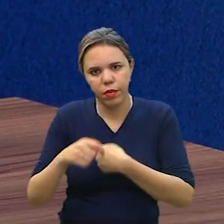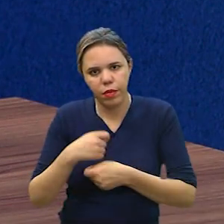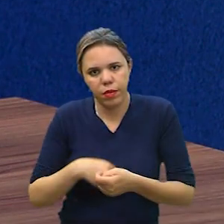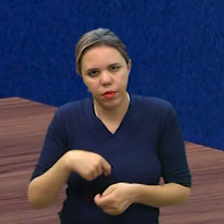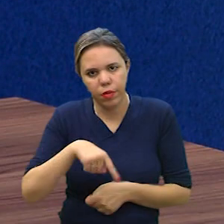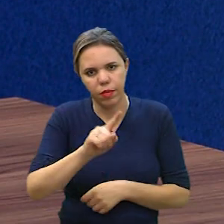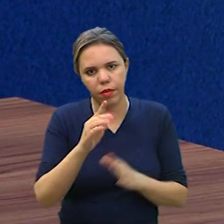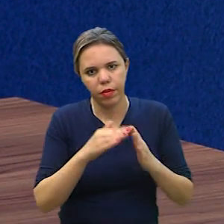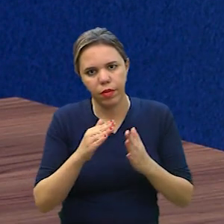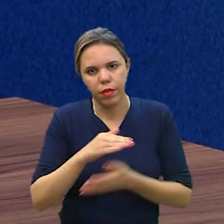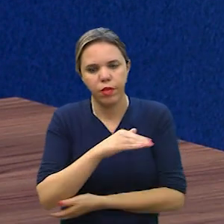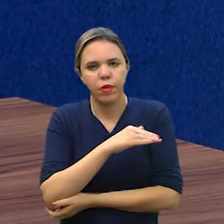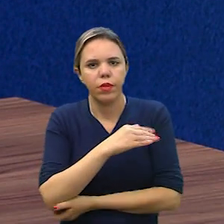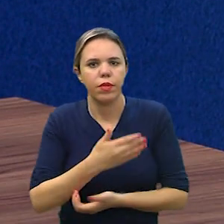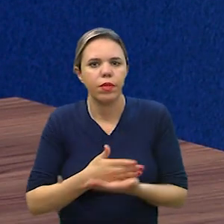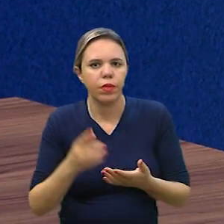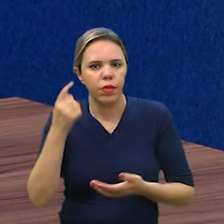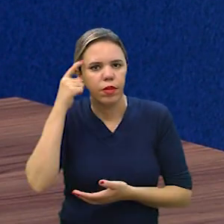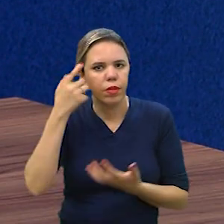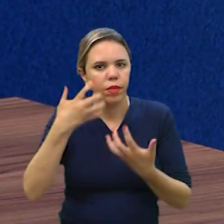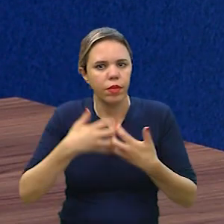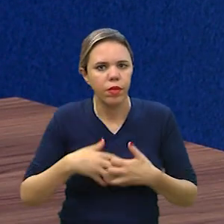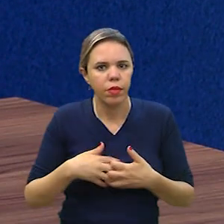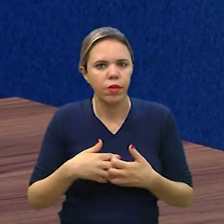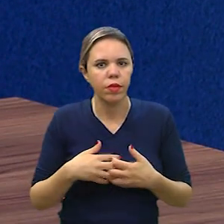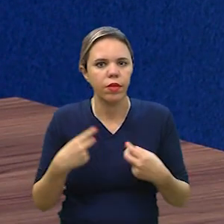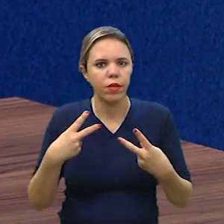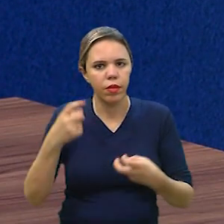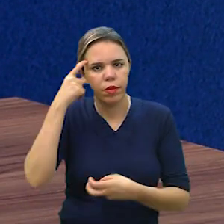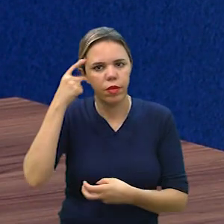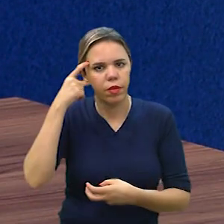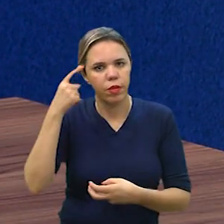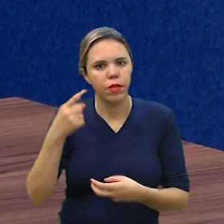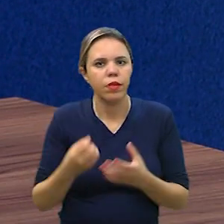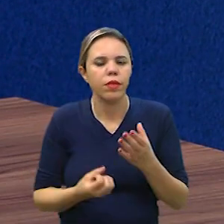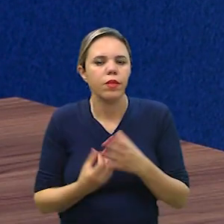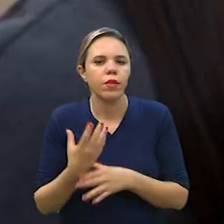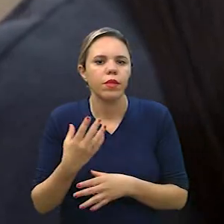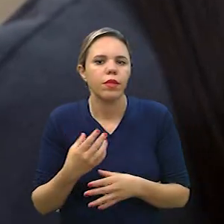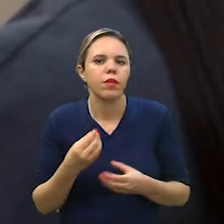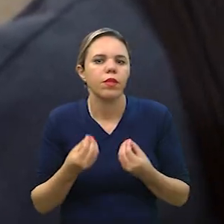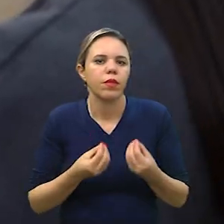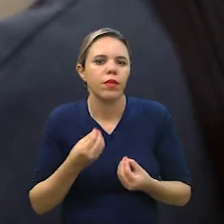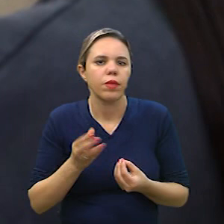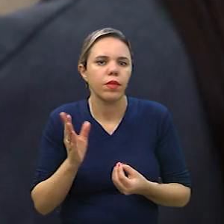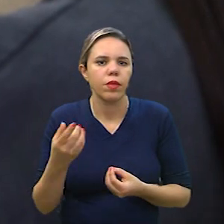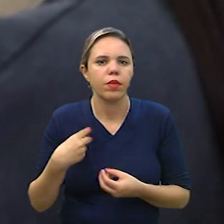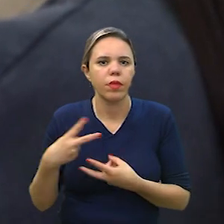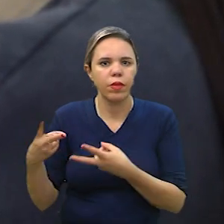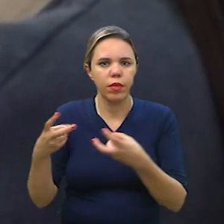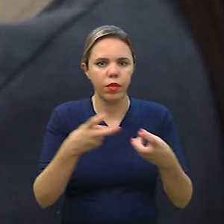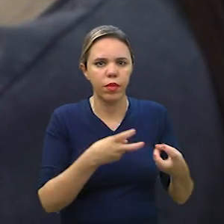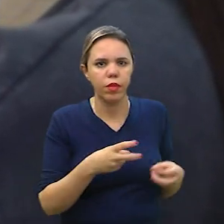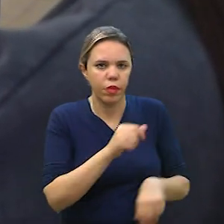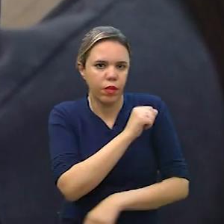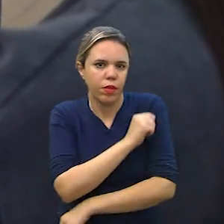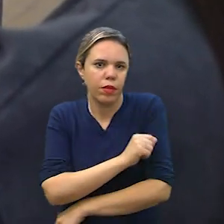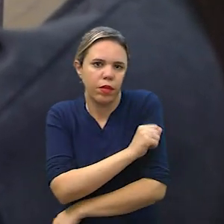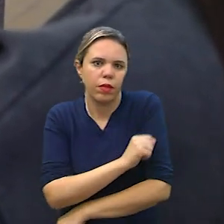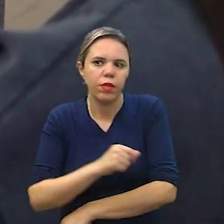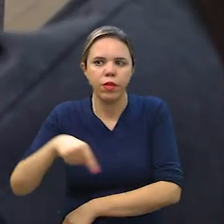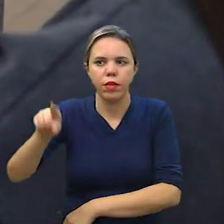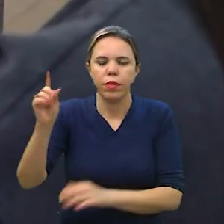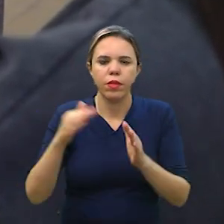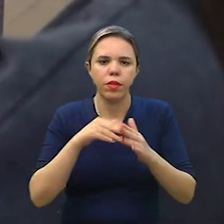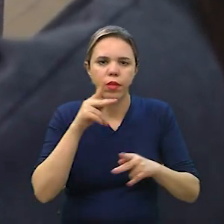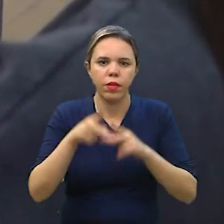negócio. Eu fui para casa, eu comecei a pensar e me veio uma ideia na cabeça. Eu já estava vendo muitos enfermeiros